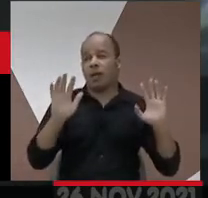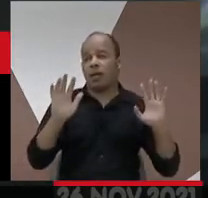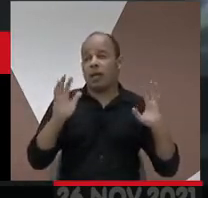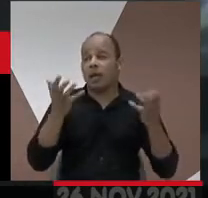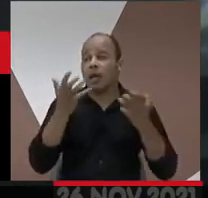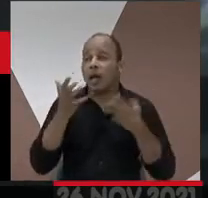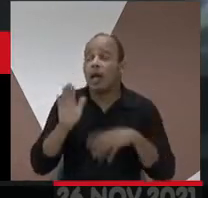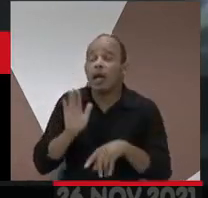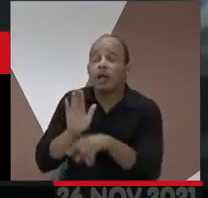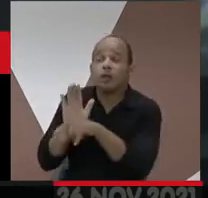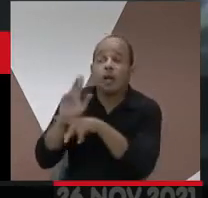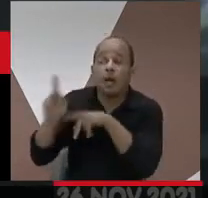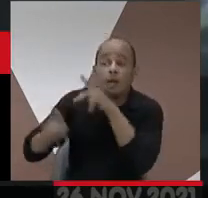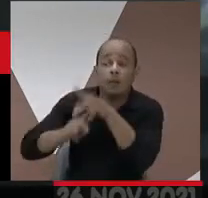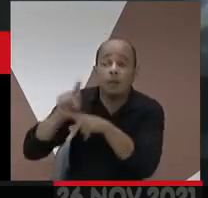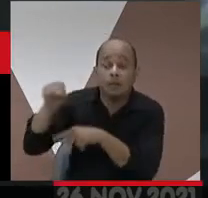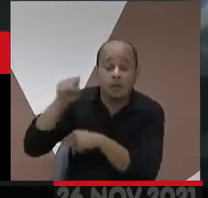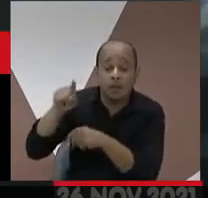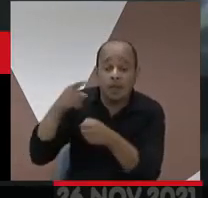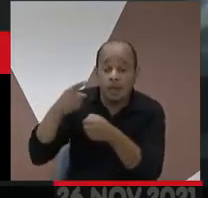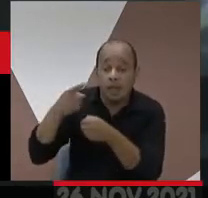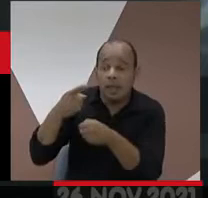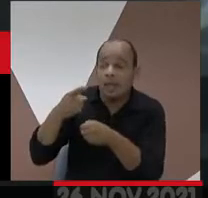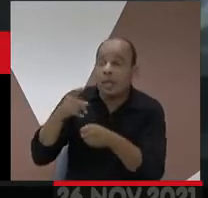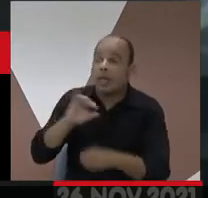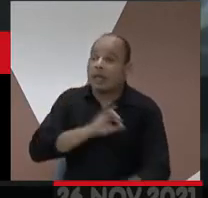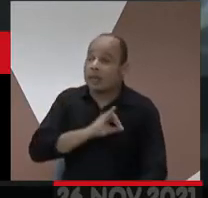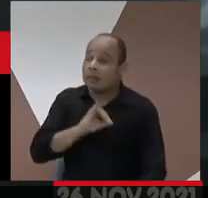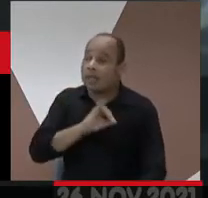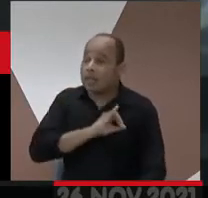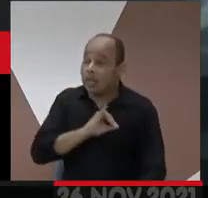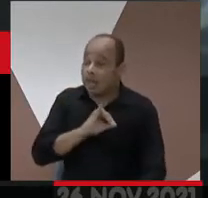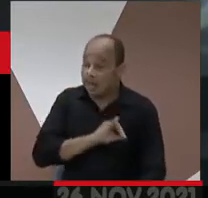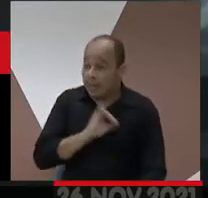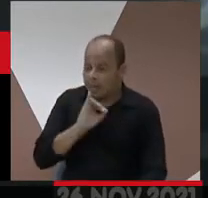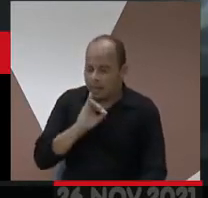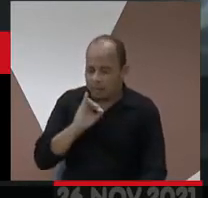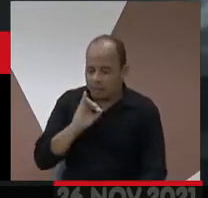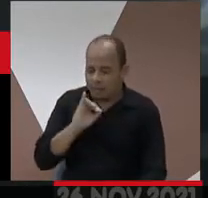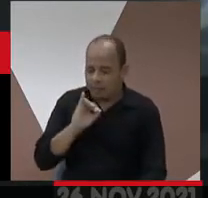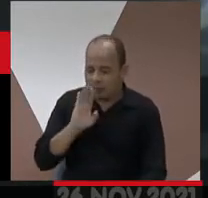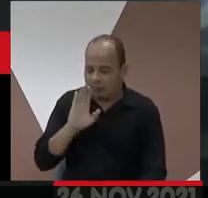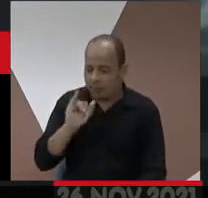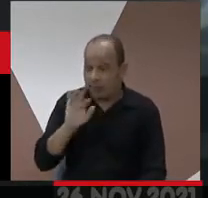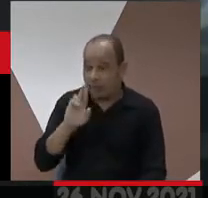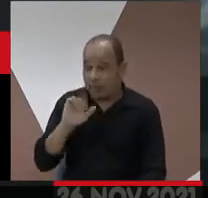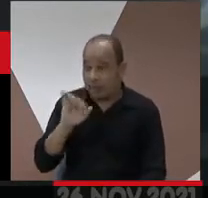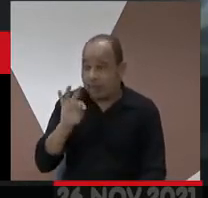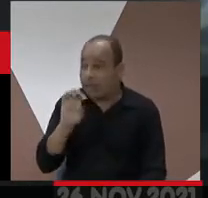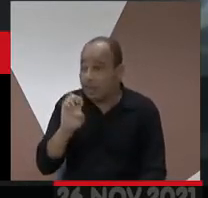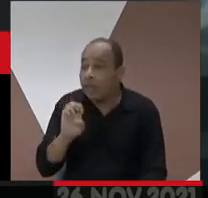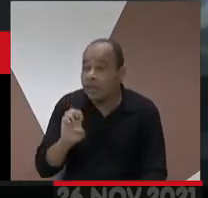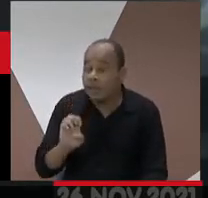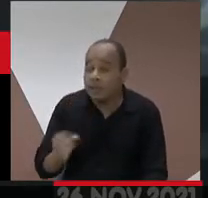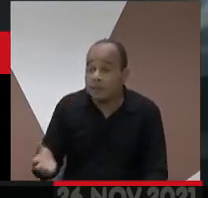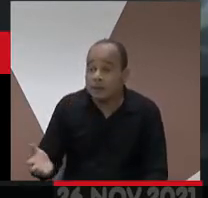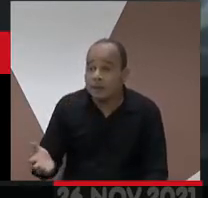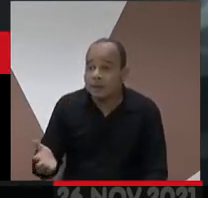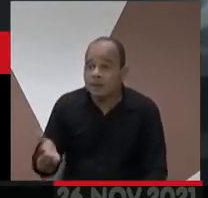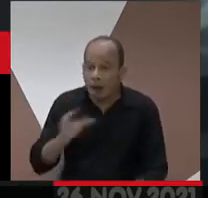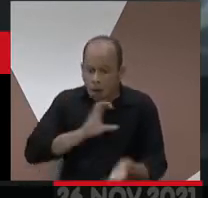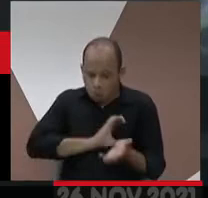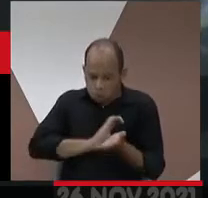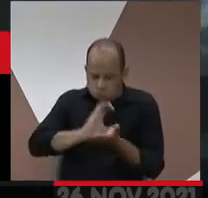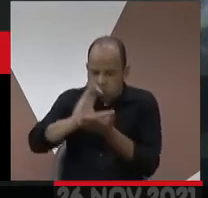não tem hoje uma ligação. Todo esse dinheiro, 37 bilhões, deveria ser investido em